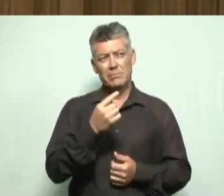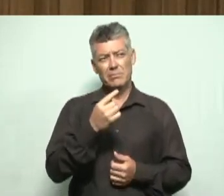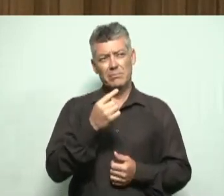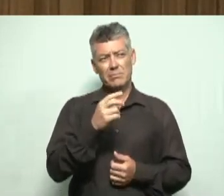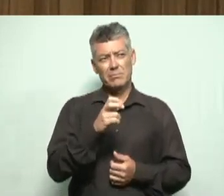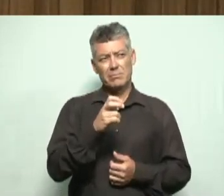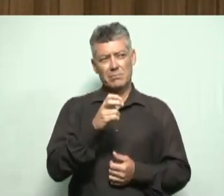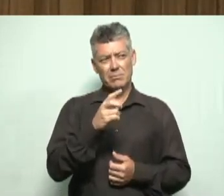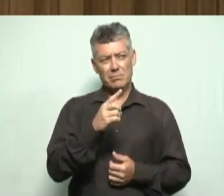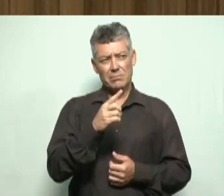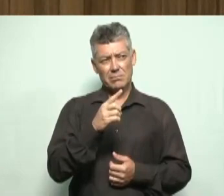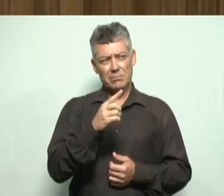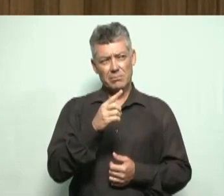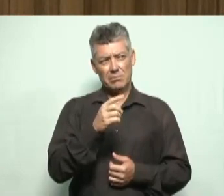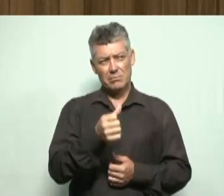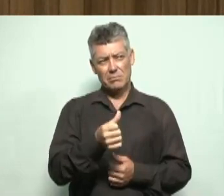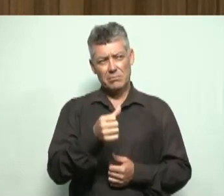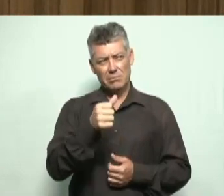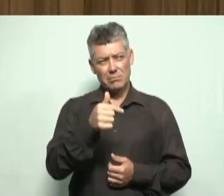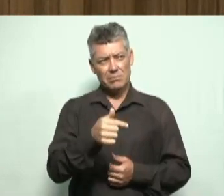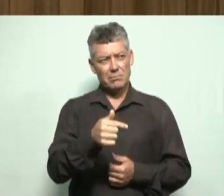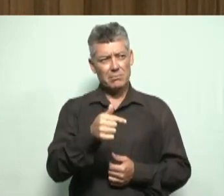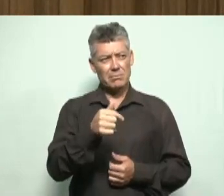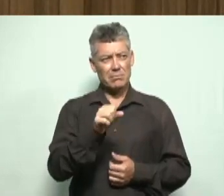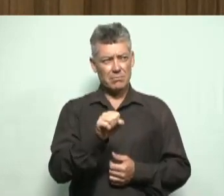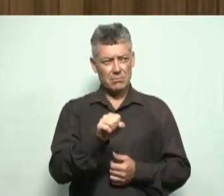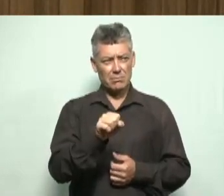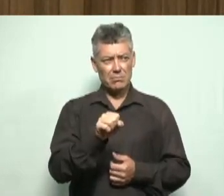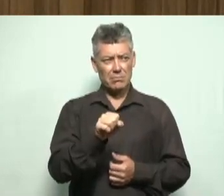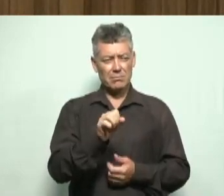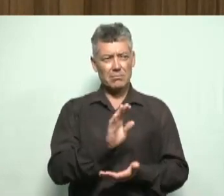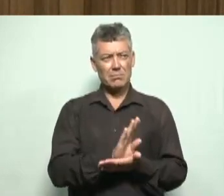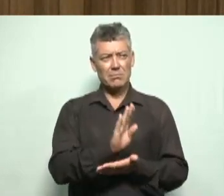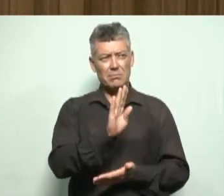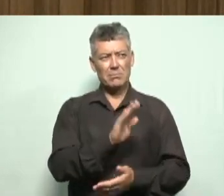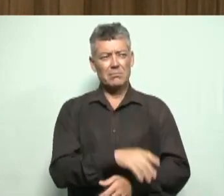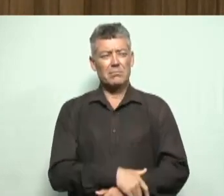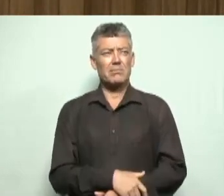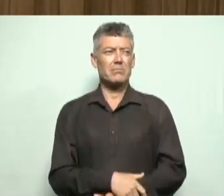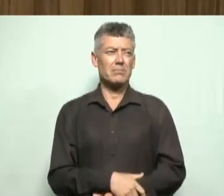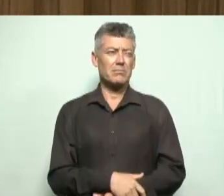1516, 1517 e 1518, Nivaldo Bacurau.